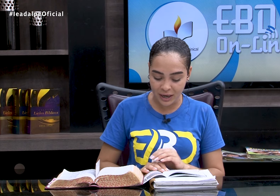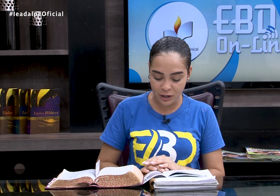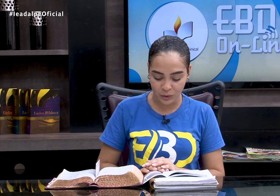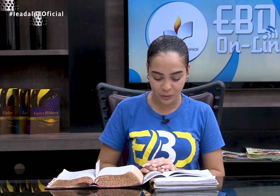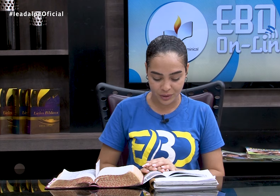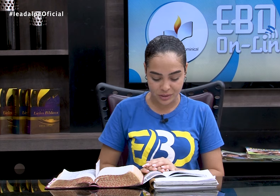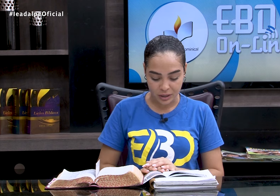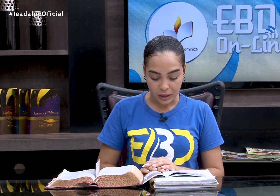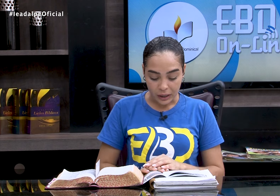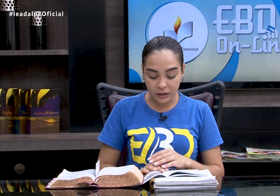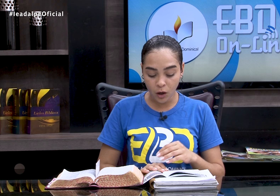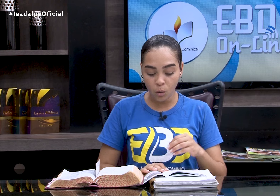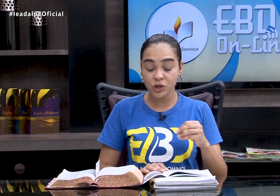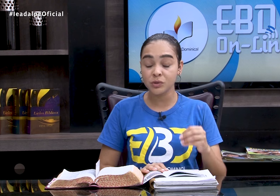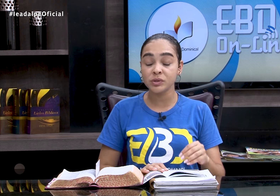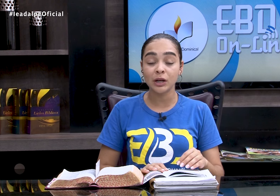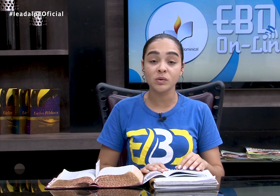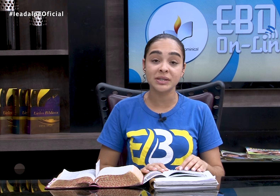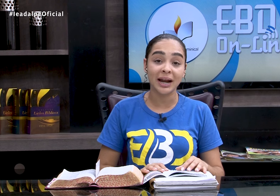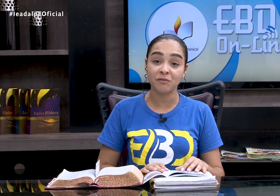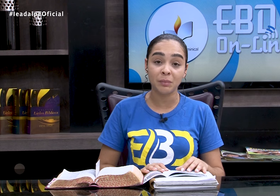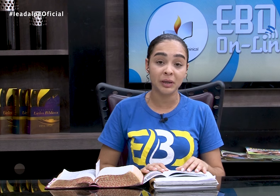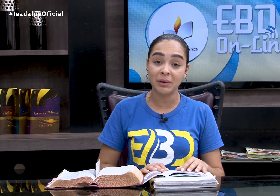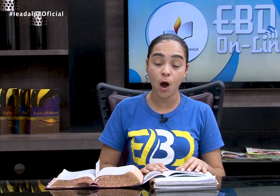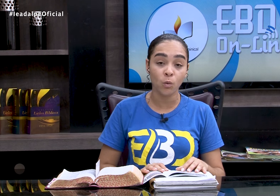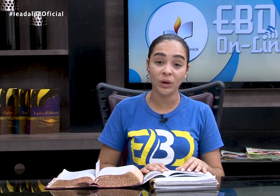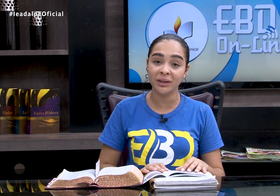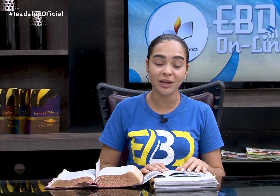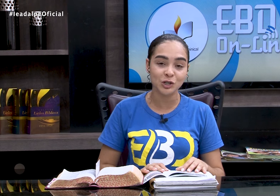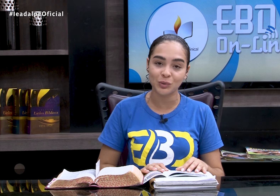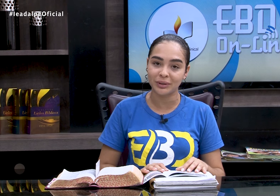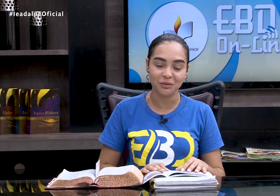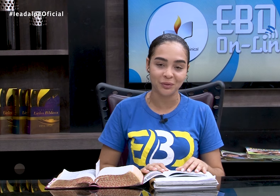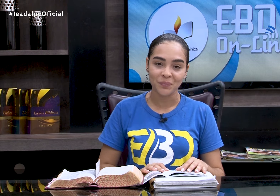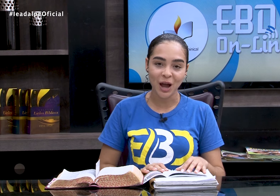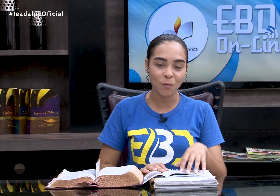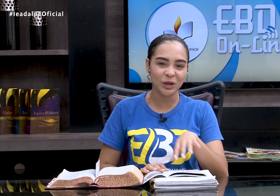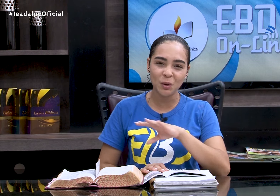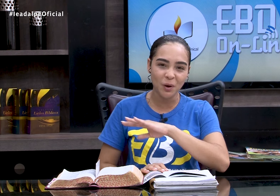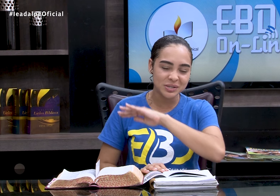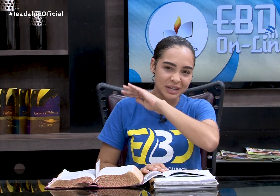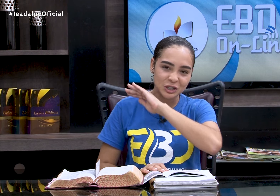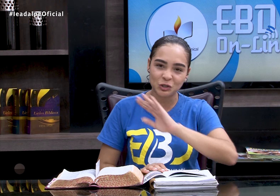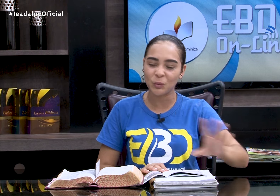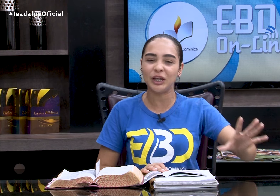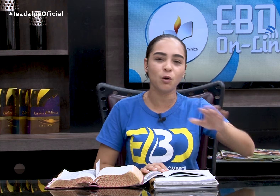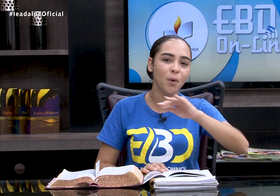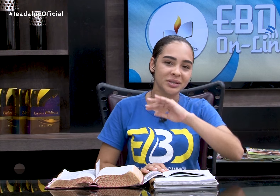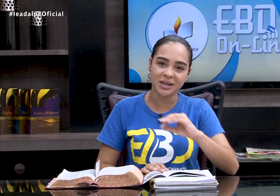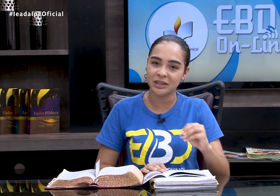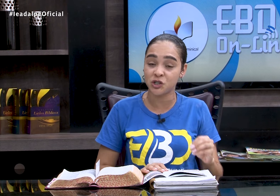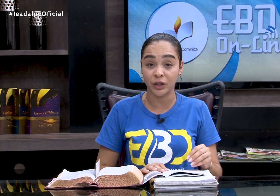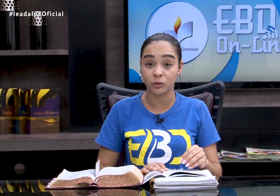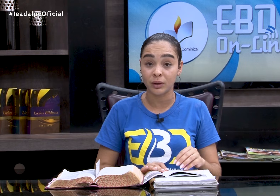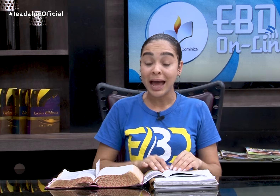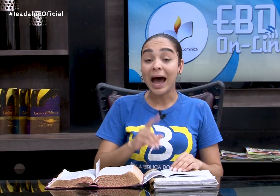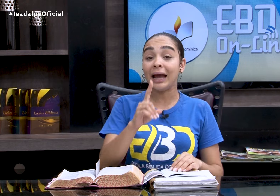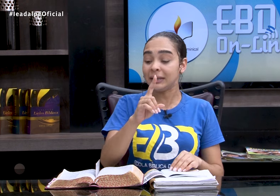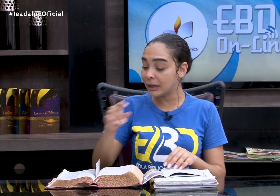entregando a nós então Jesus ele considerava a Bíblia algo indestrutível algo que não pode ser destruído ou pode ser